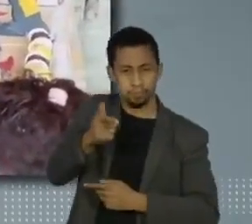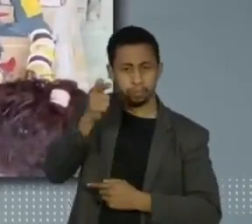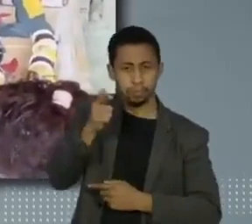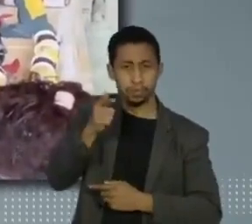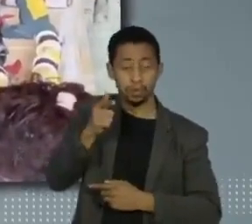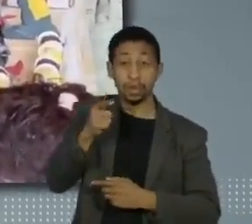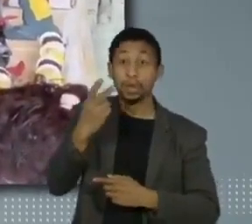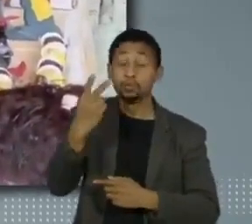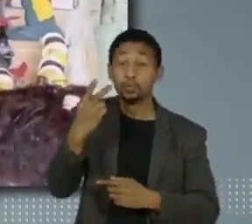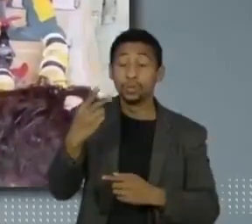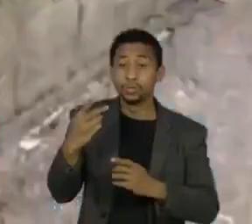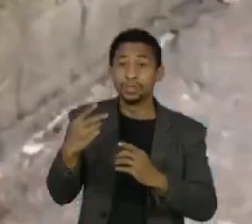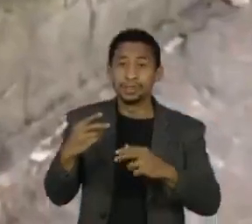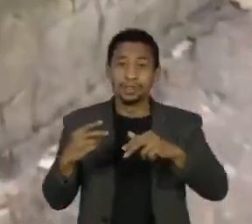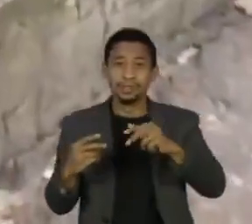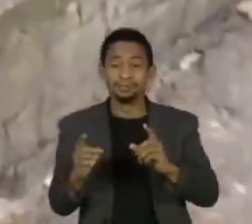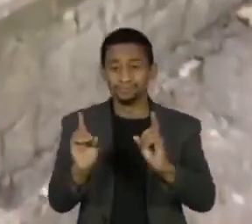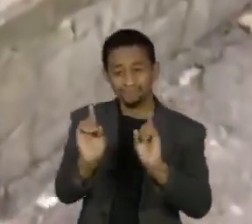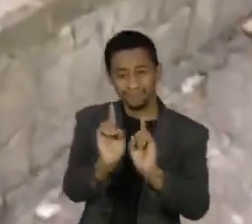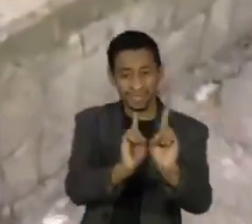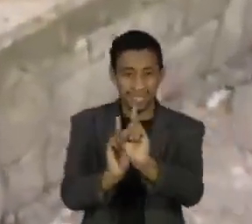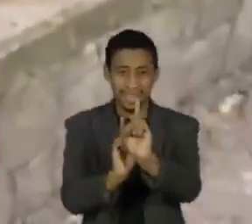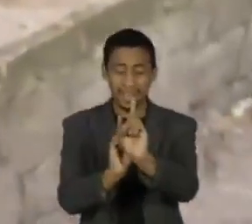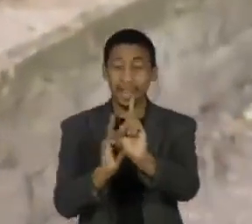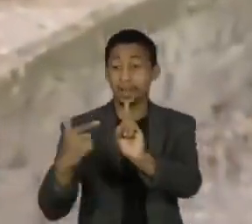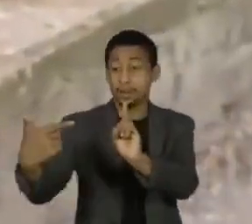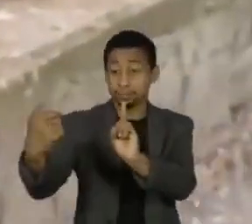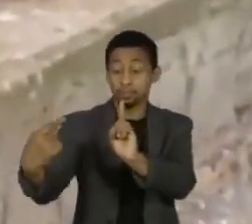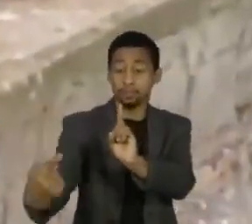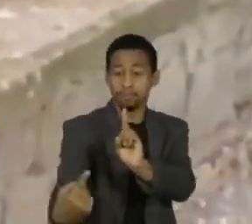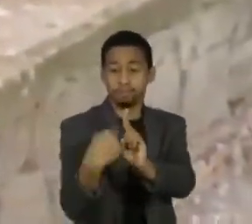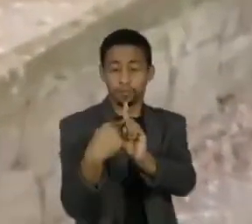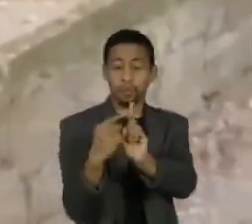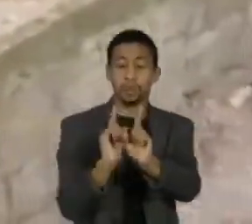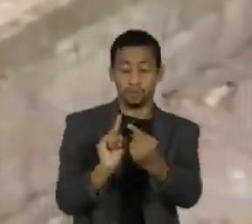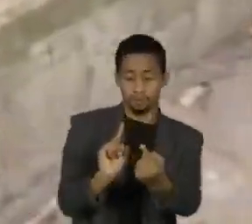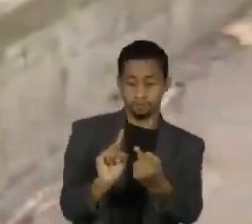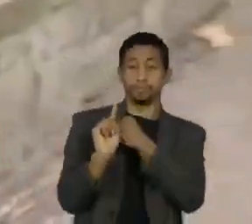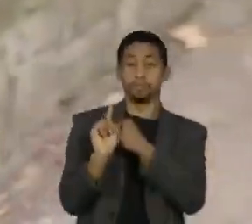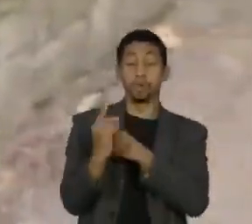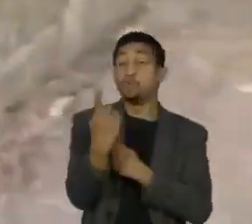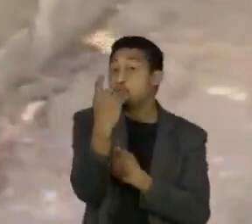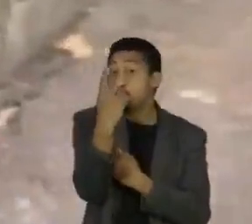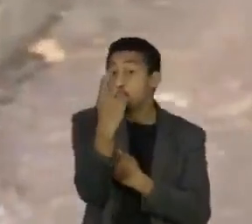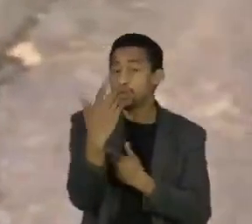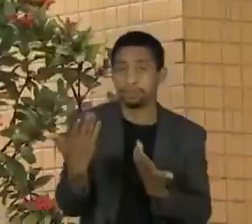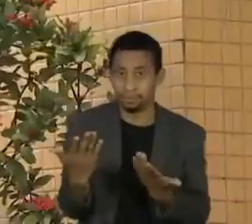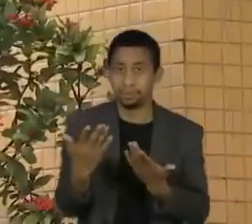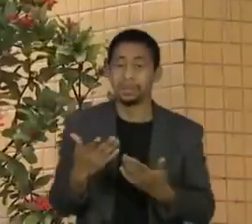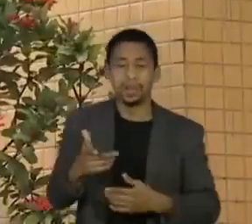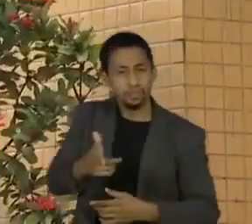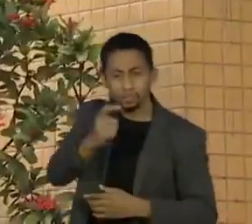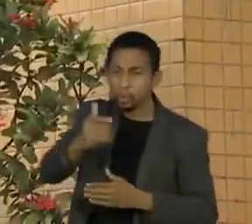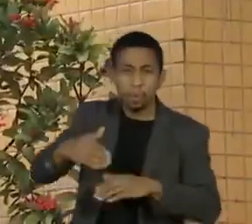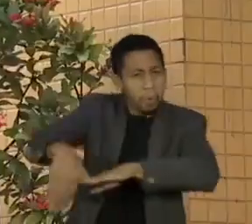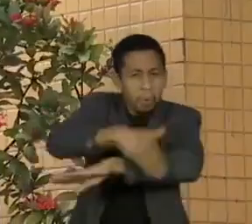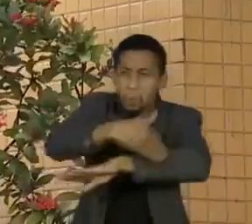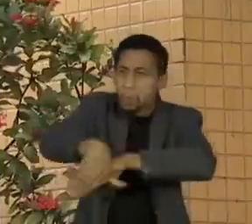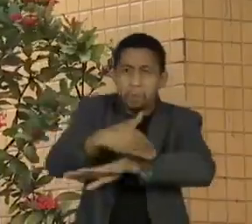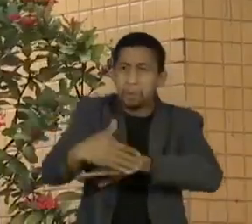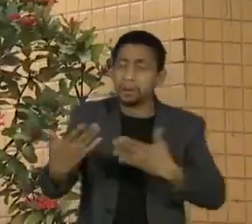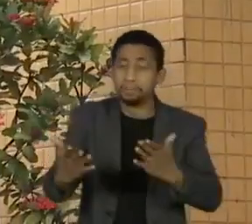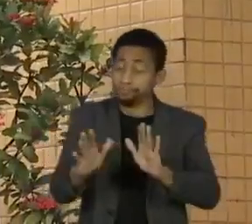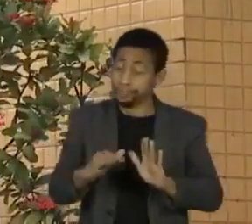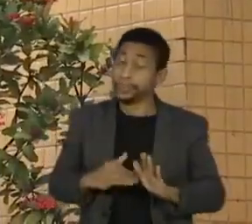tiro atingiu as duas meninas segundo familiares policiais atiraram em direção à rua a polícia